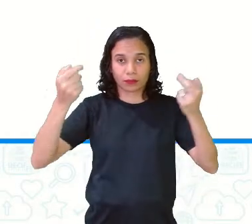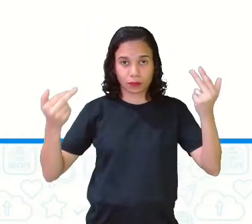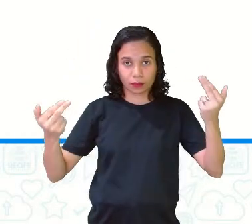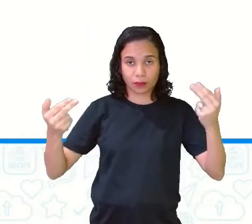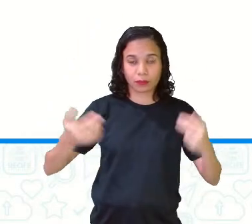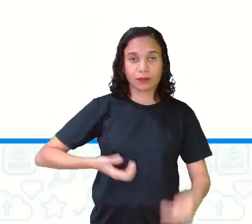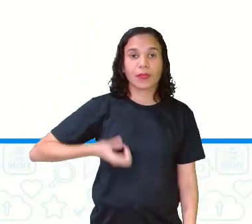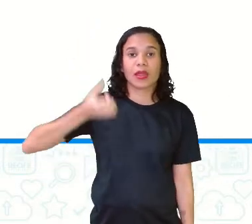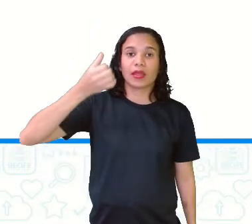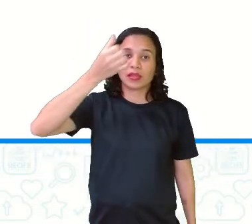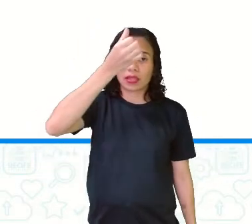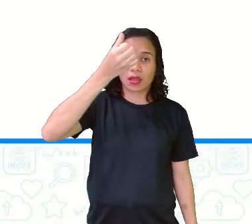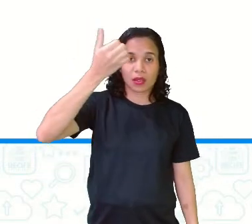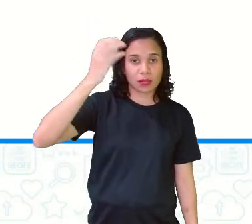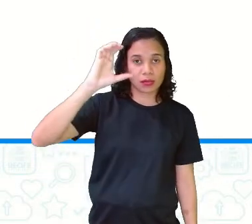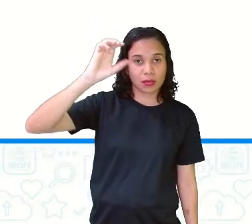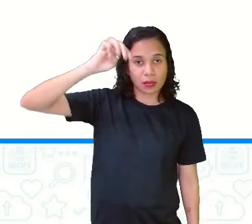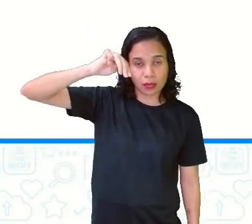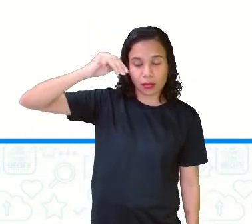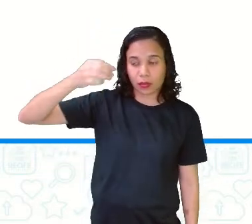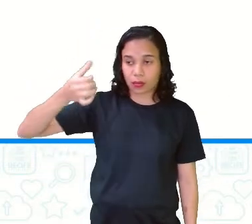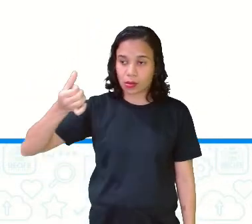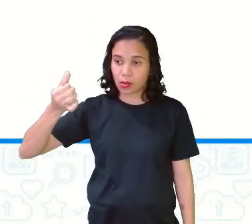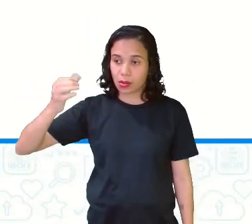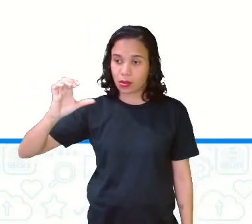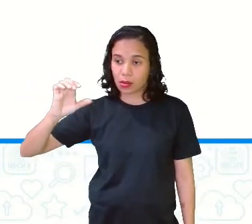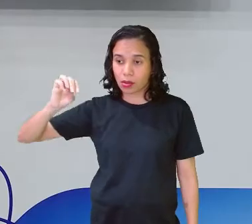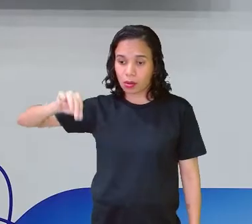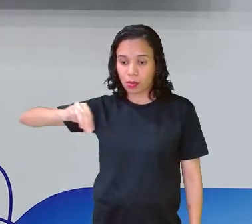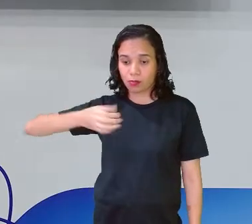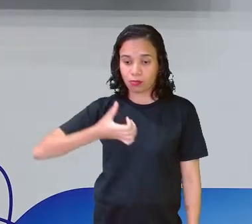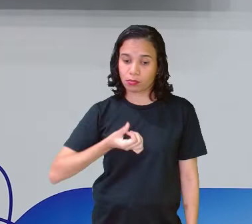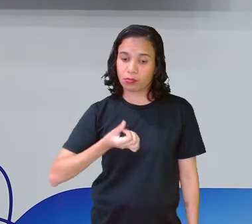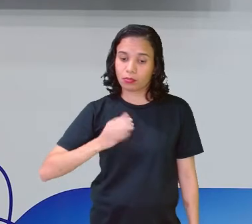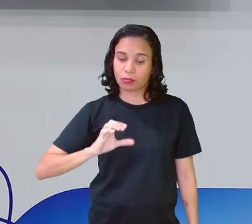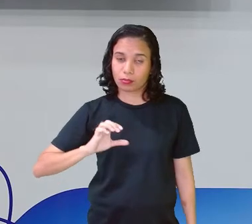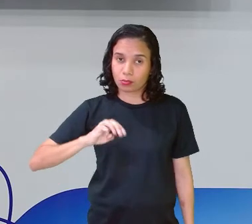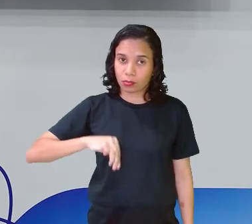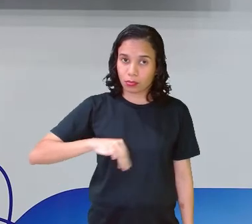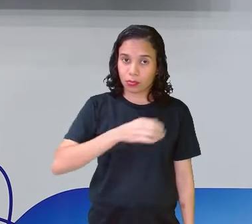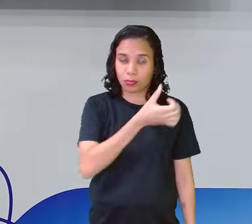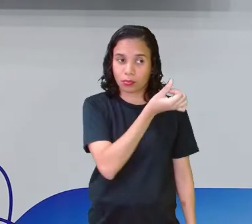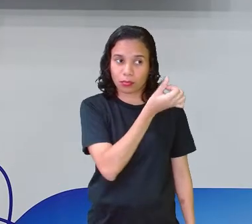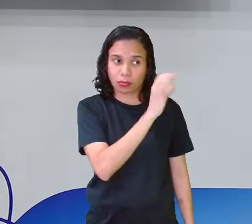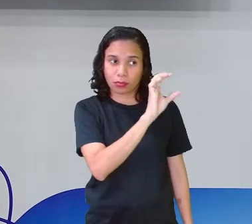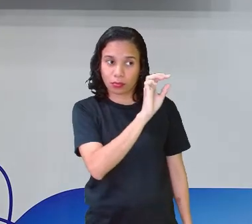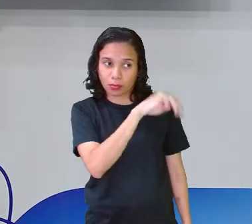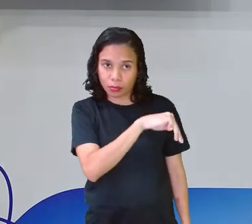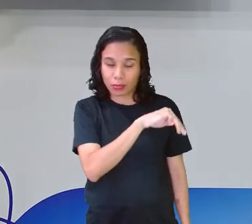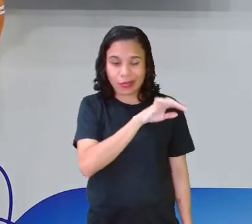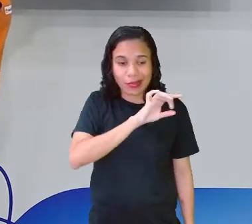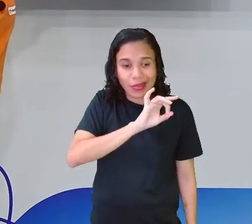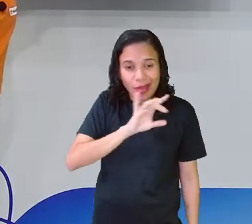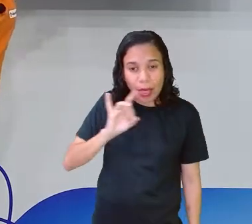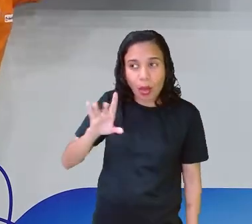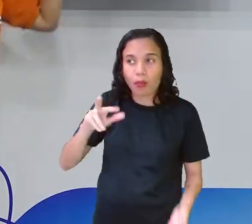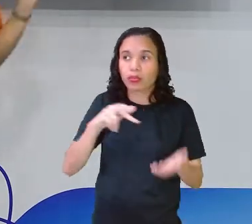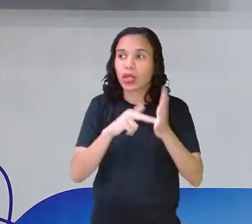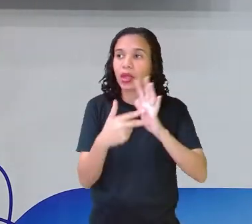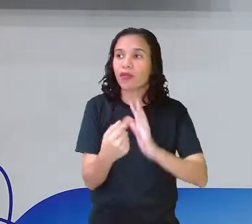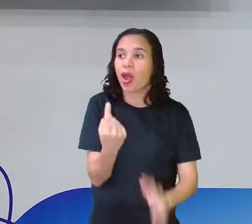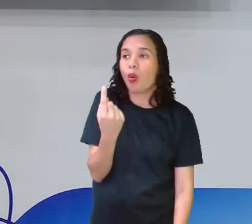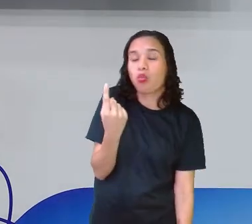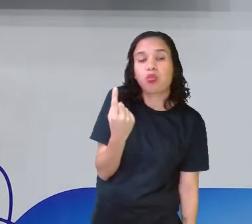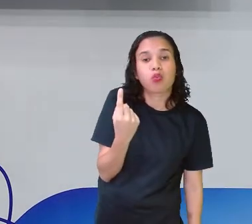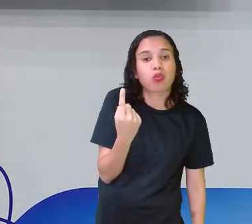6 centímetros de cada lado, onde cada quadradinho desse vale 1.